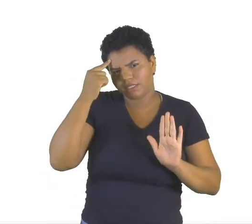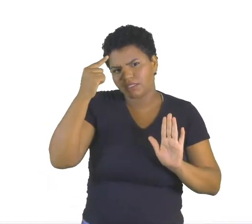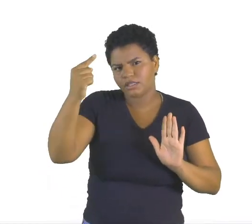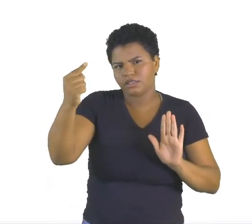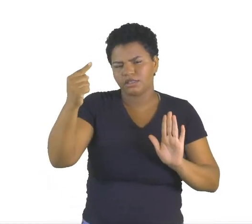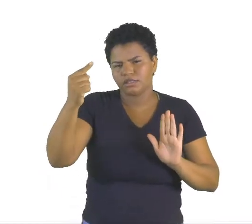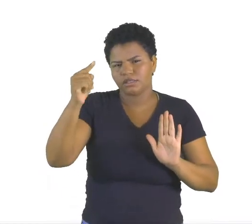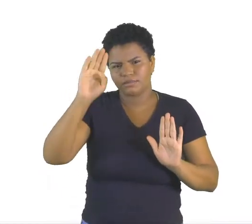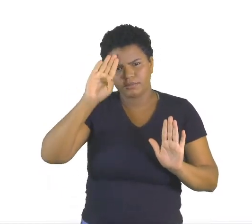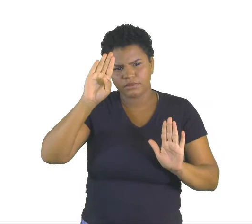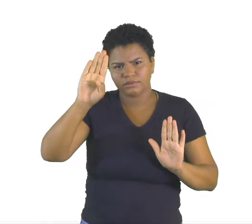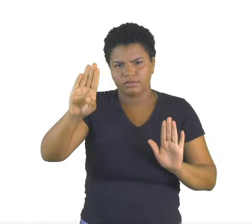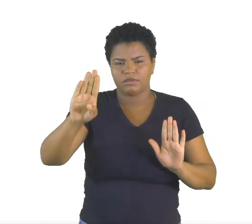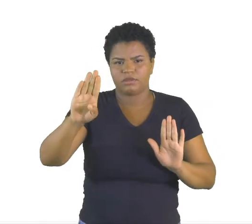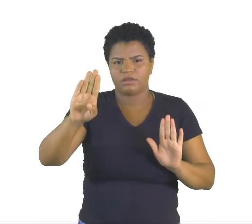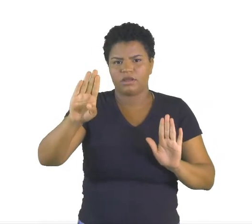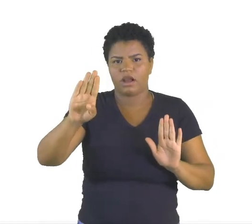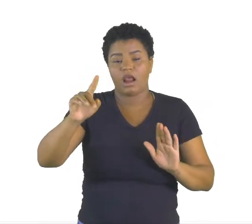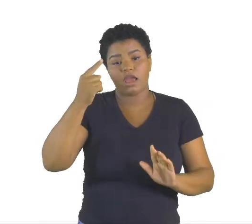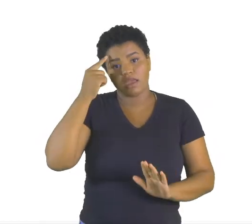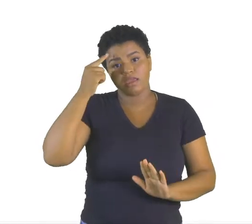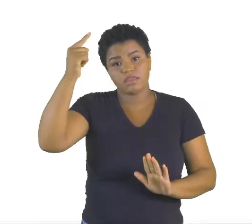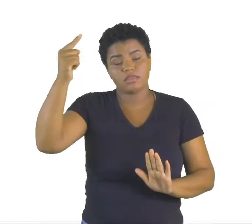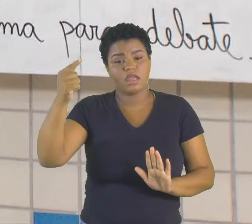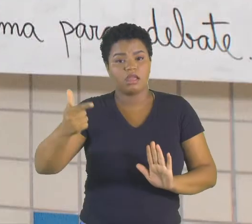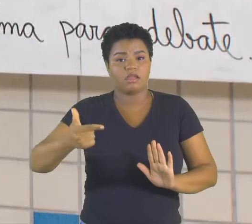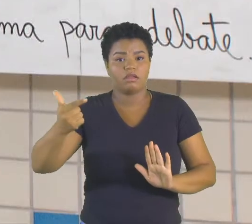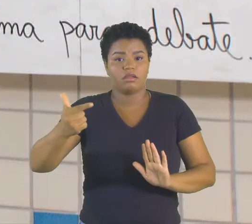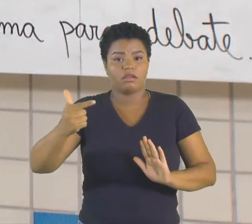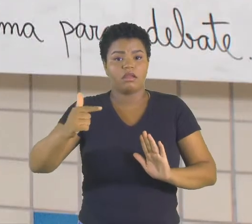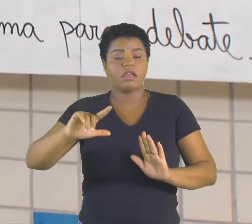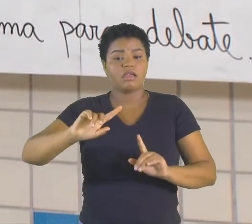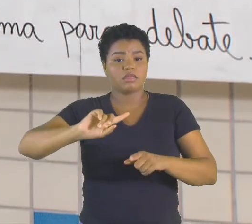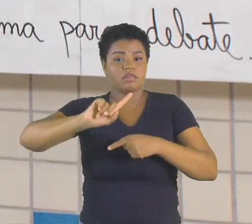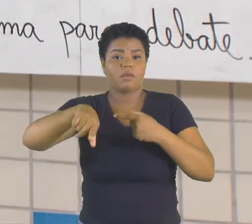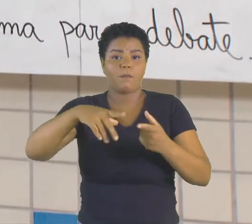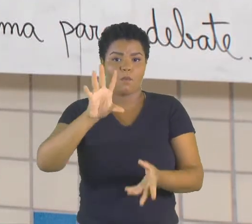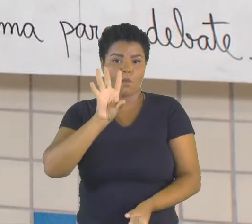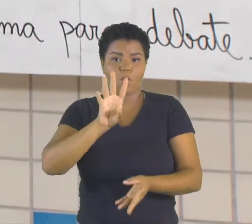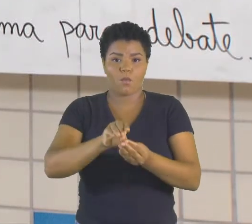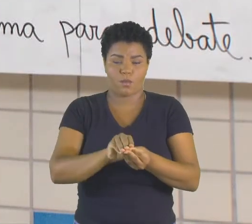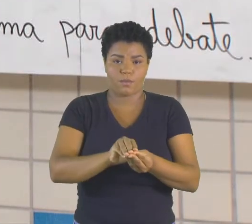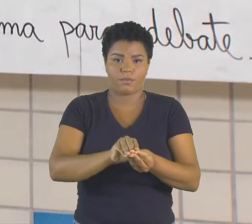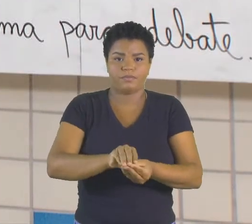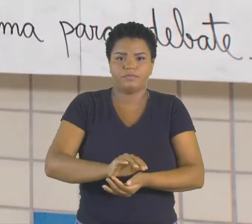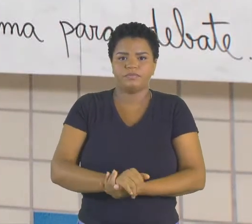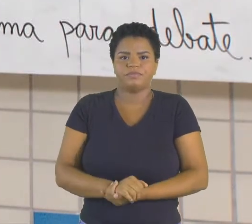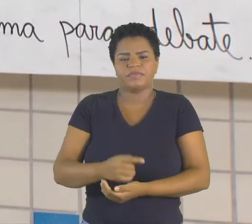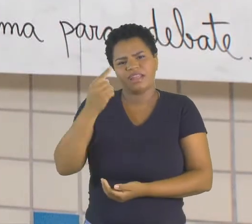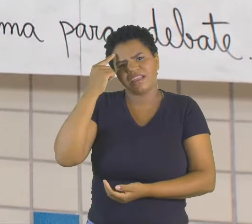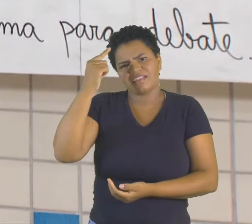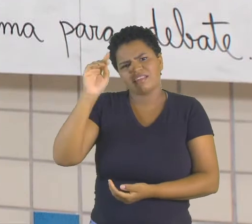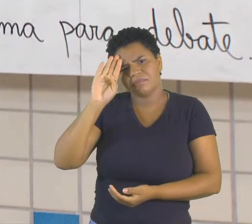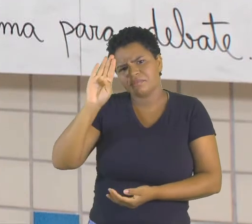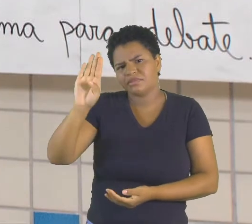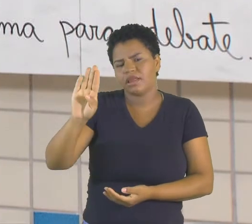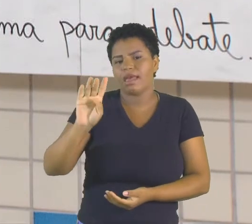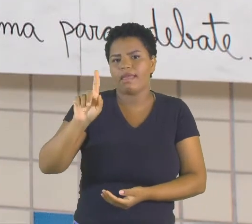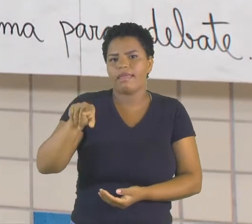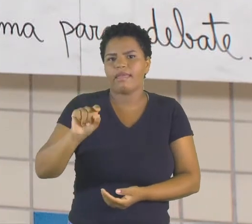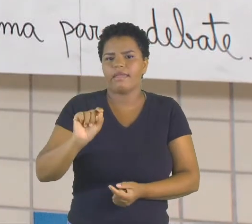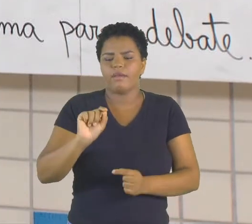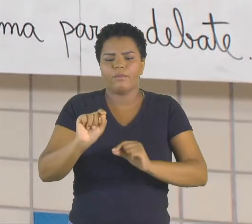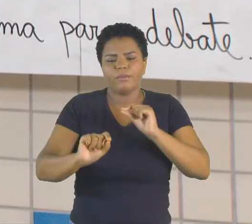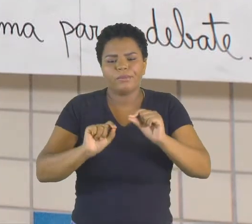núcleo, por ideias secundárias e pela conclusão. Lembrando que essa ideia núcleo, que é do que o parágrafo ali vai